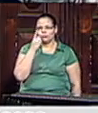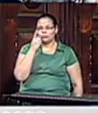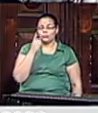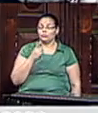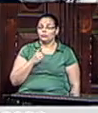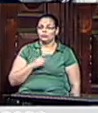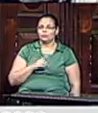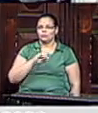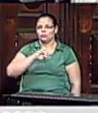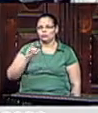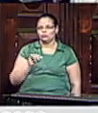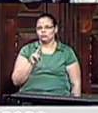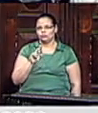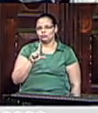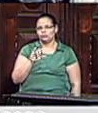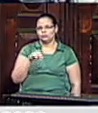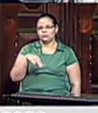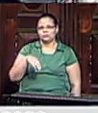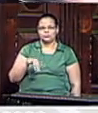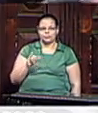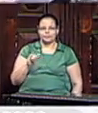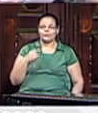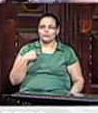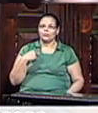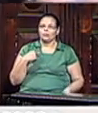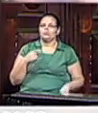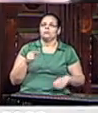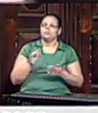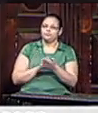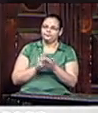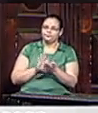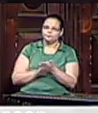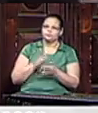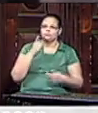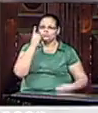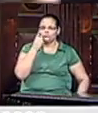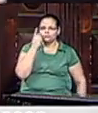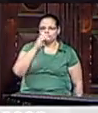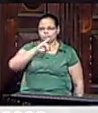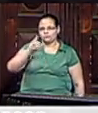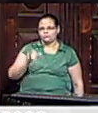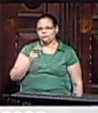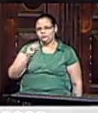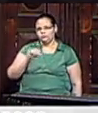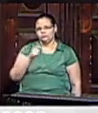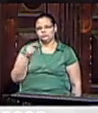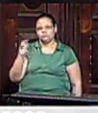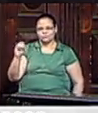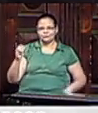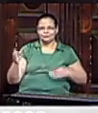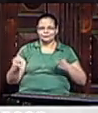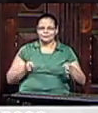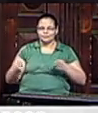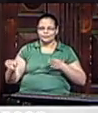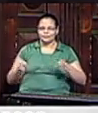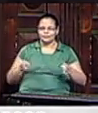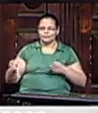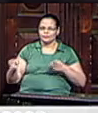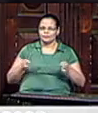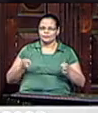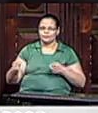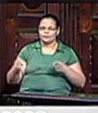como campista, não posso deixar de parabenizar o deputado João Peixoto pela sensibilidade de dar a